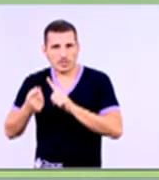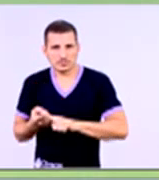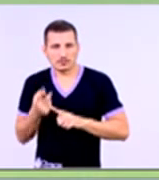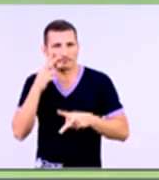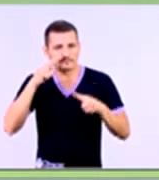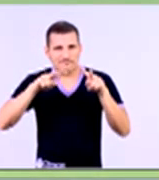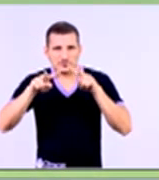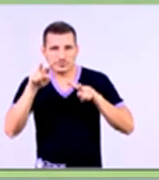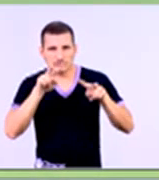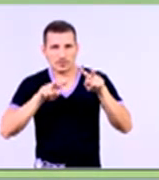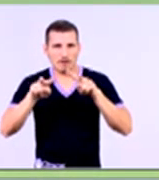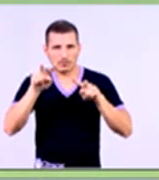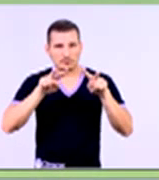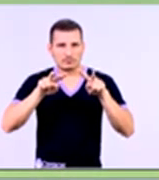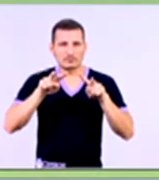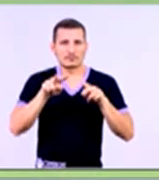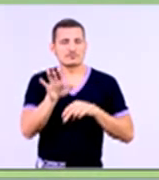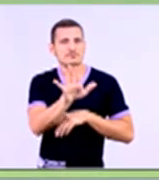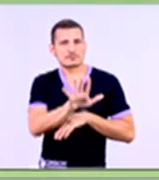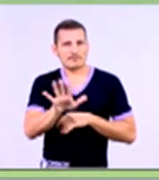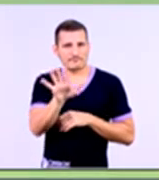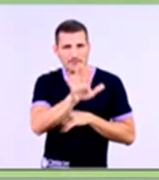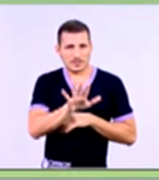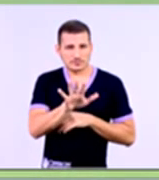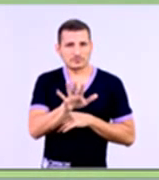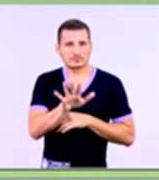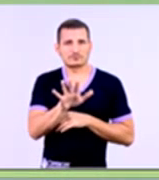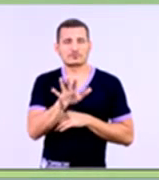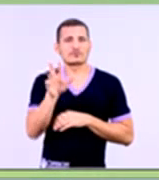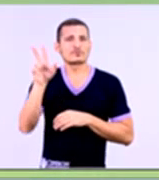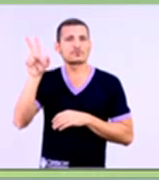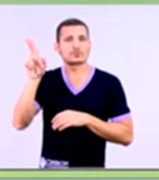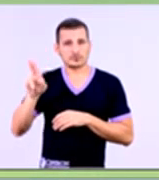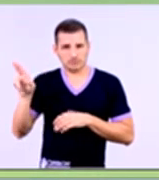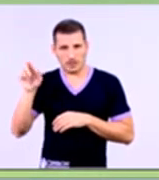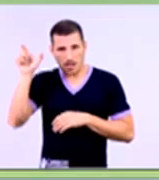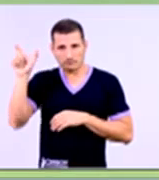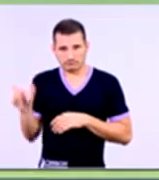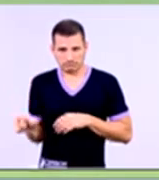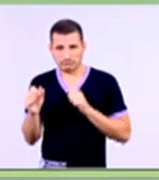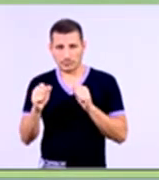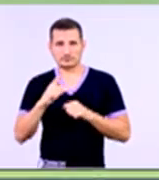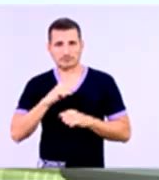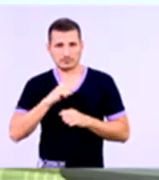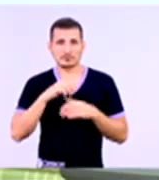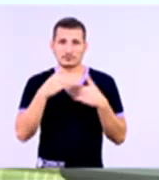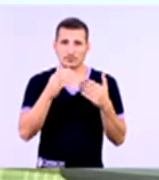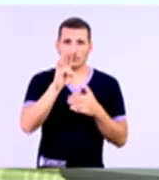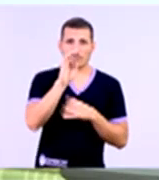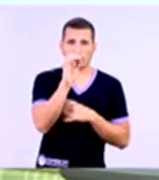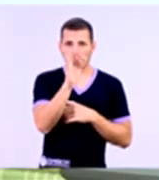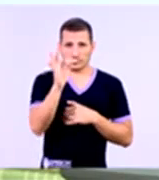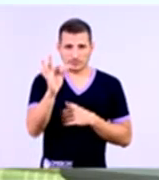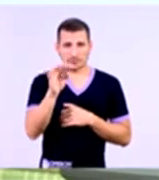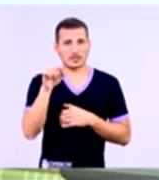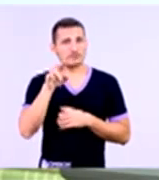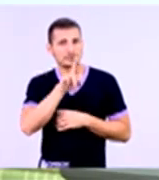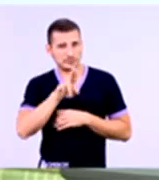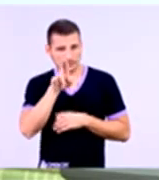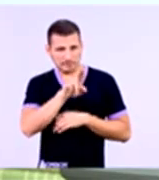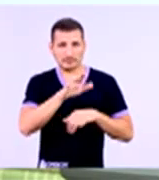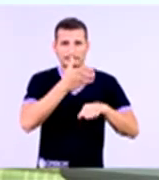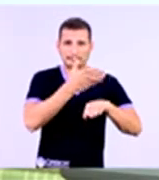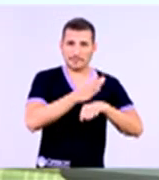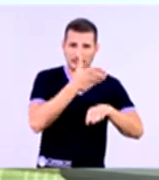seja, a interface que o usuário pode ter. Então, o Bootstrap, ele é funcional. Ele utiliza a parte